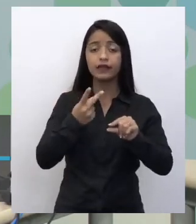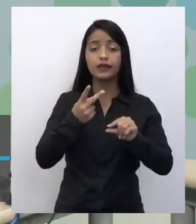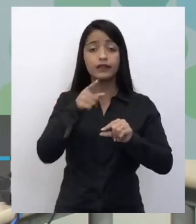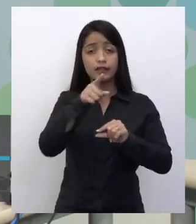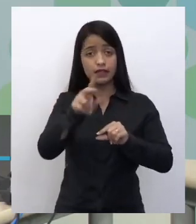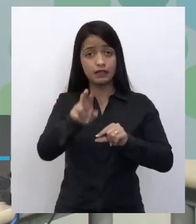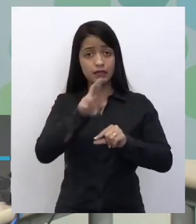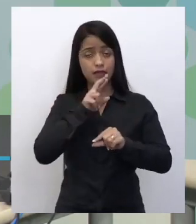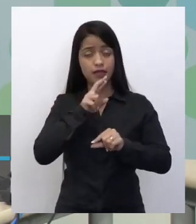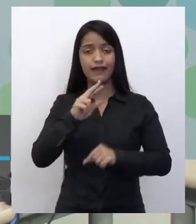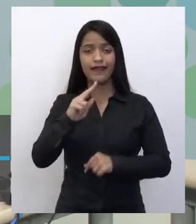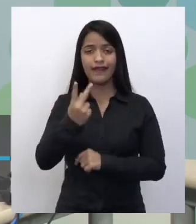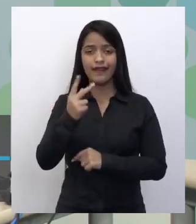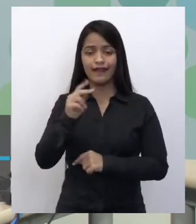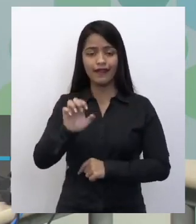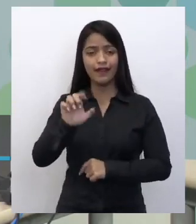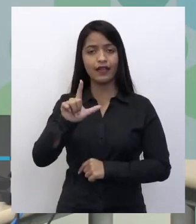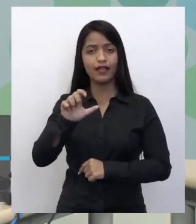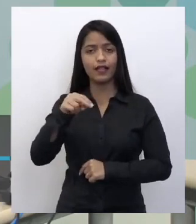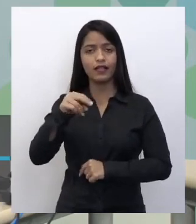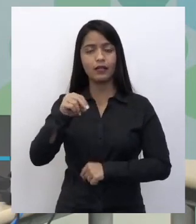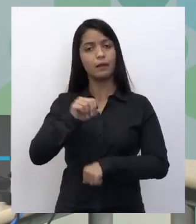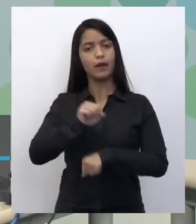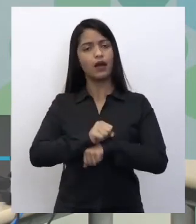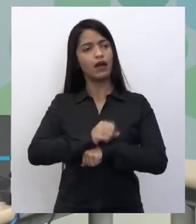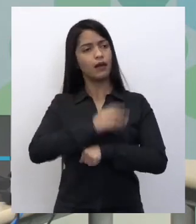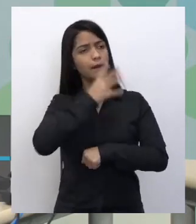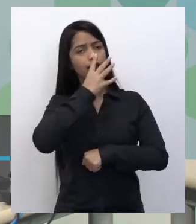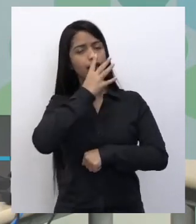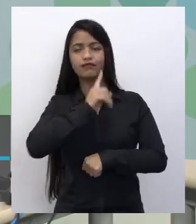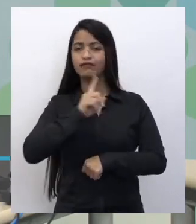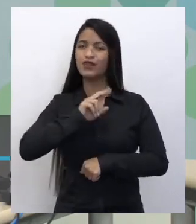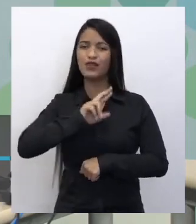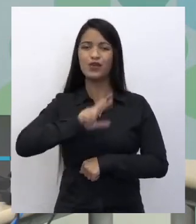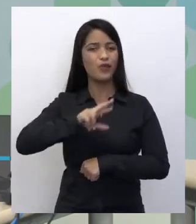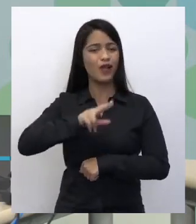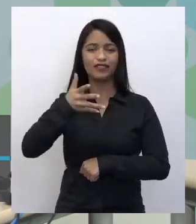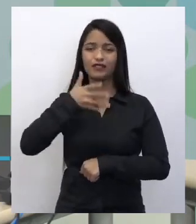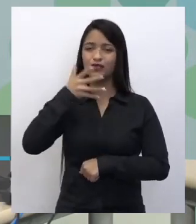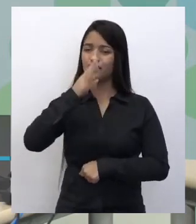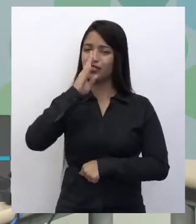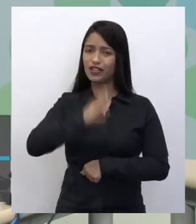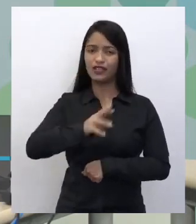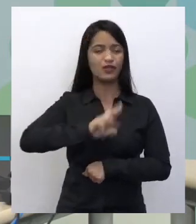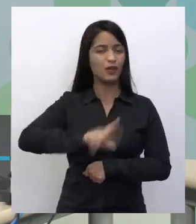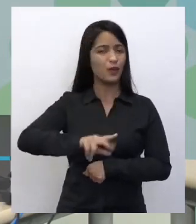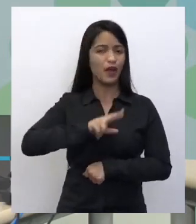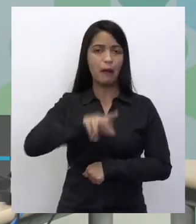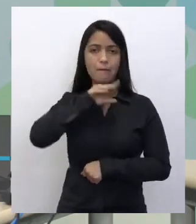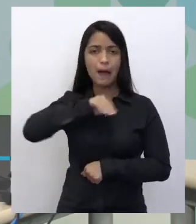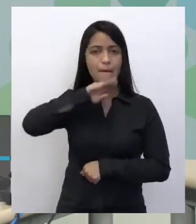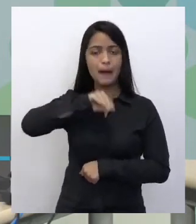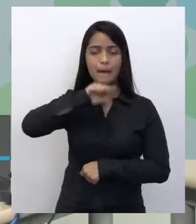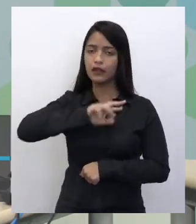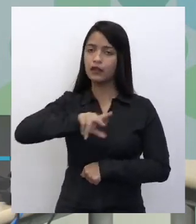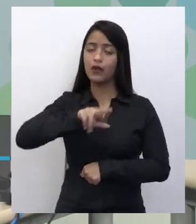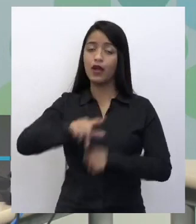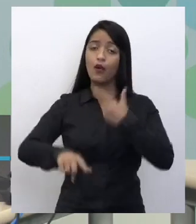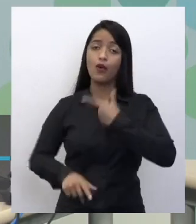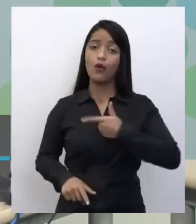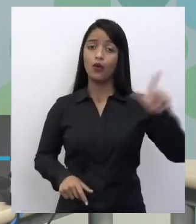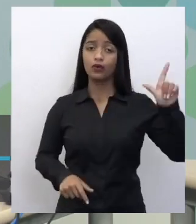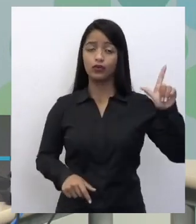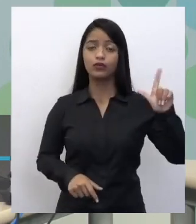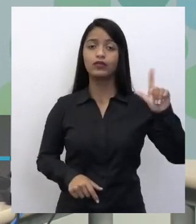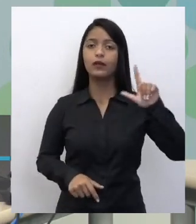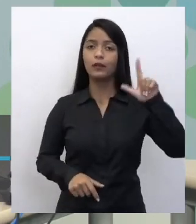Heleno parou muito admirado da figurinha, não é um discurso direto, é uma outra fala que a gente já vai ver. Tô indo